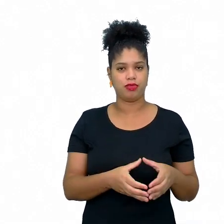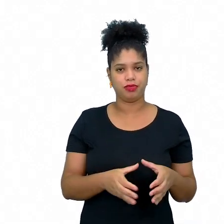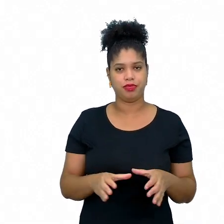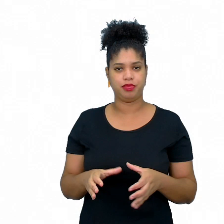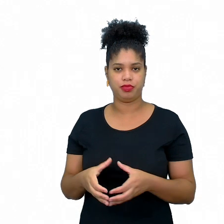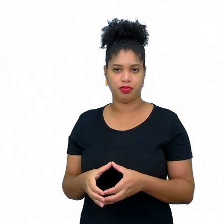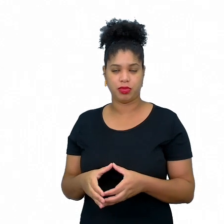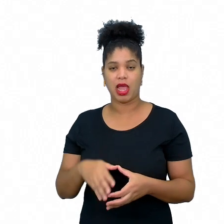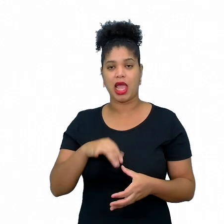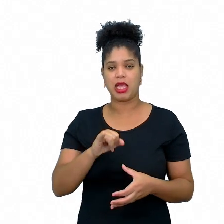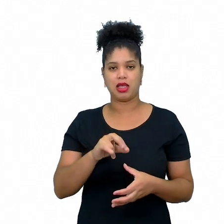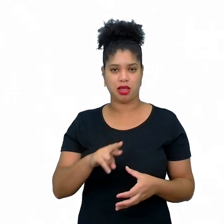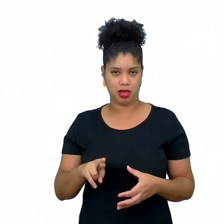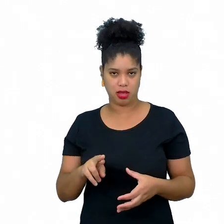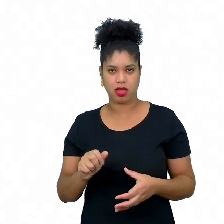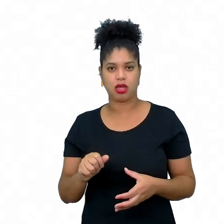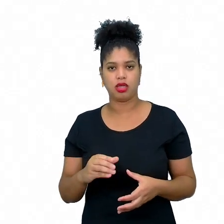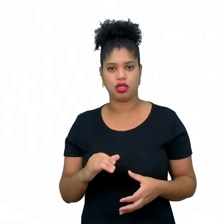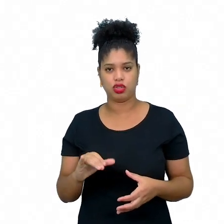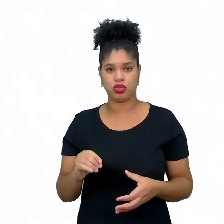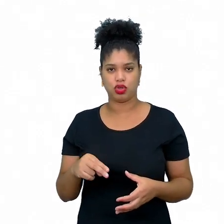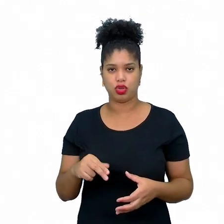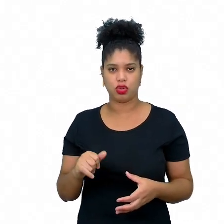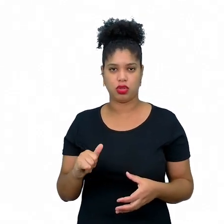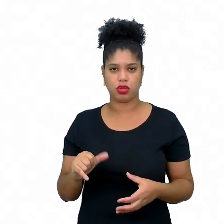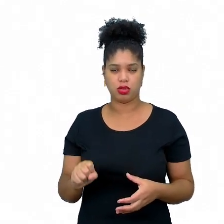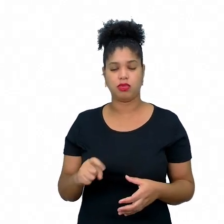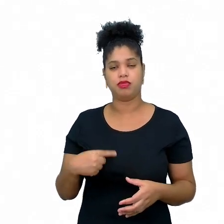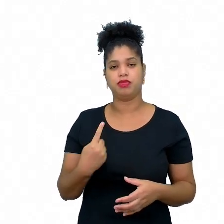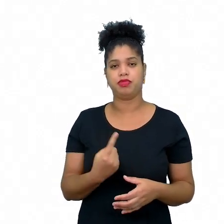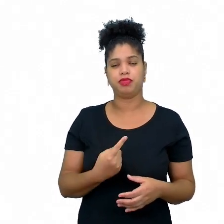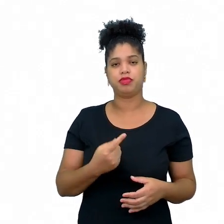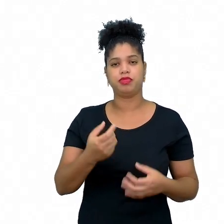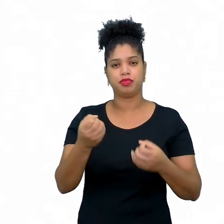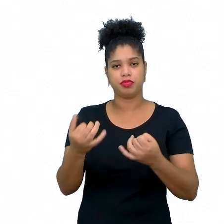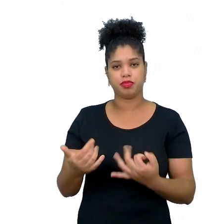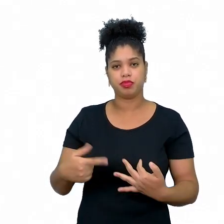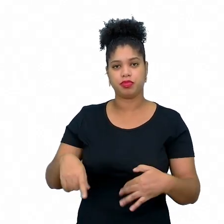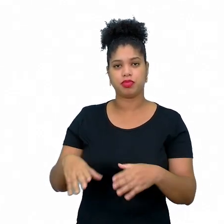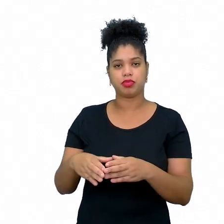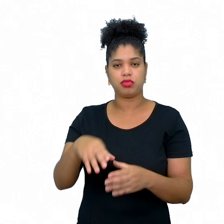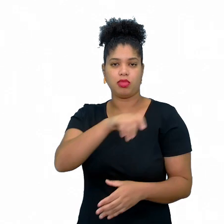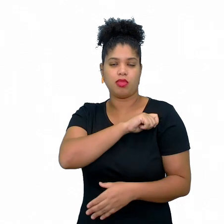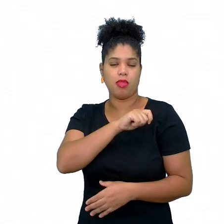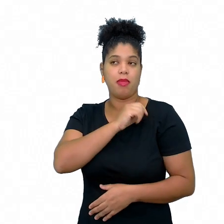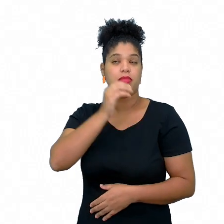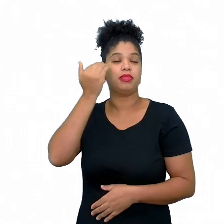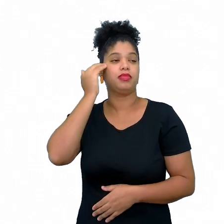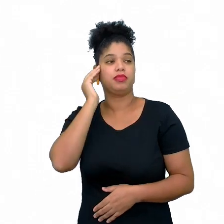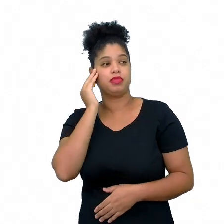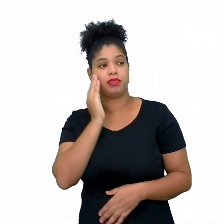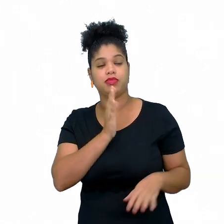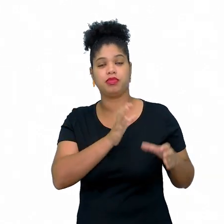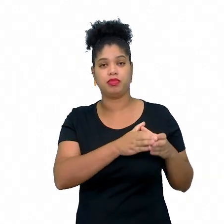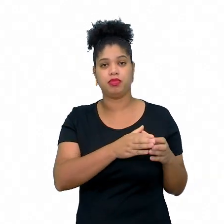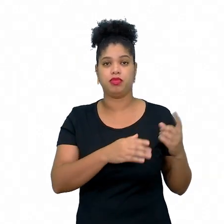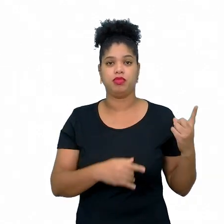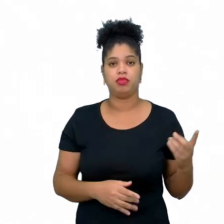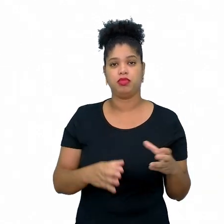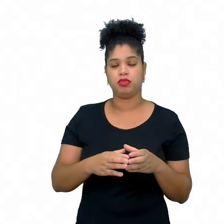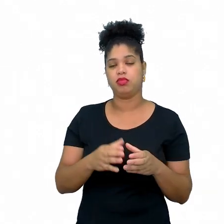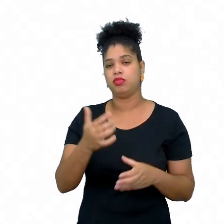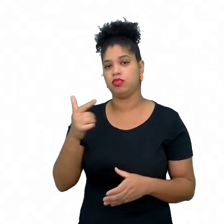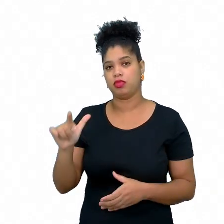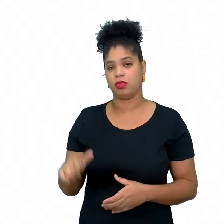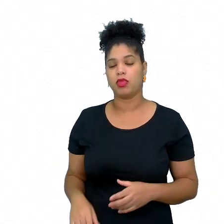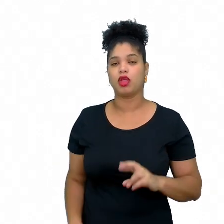números irracionais. E o quanto precisamos contextualizar isso para que esses alunos compreendam que um conjunto se